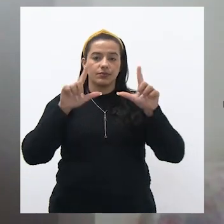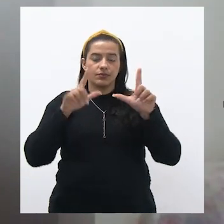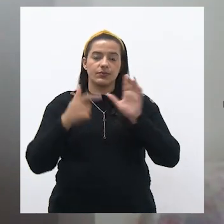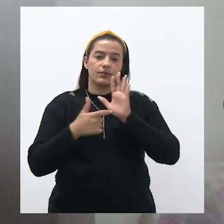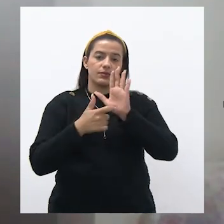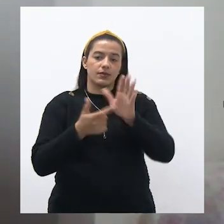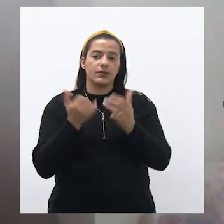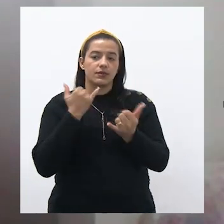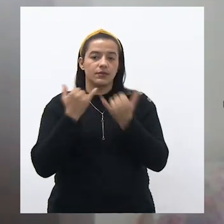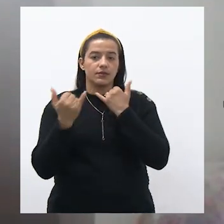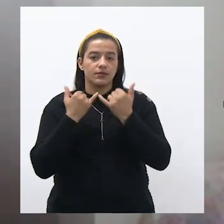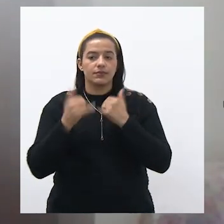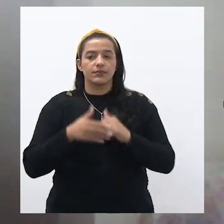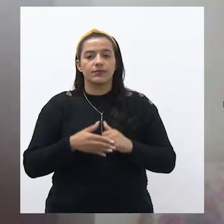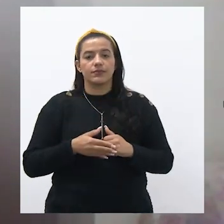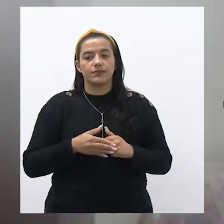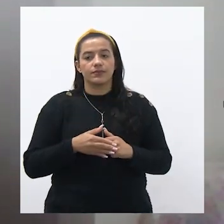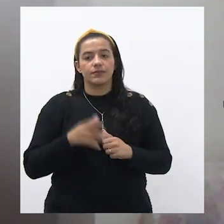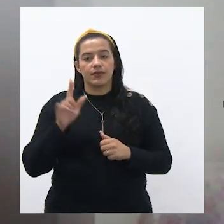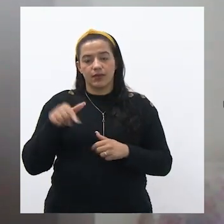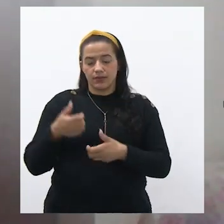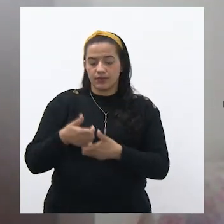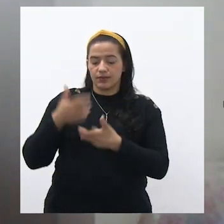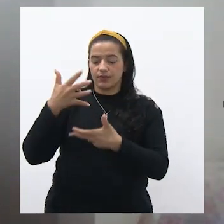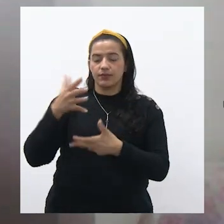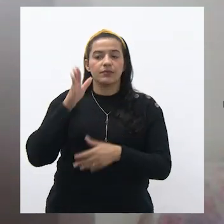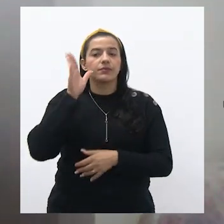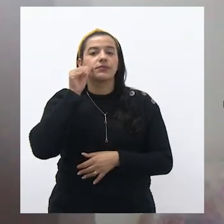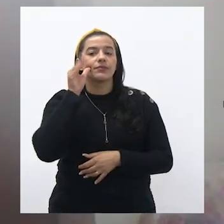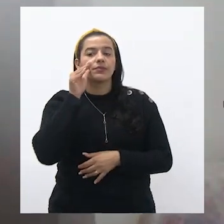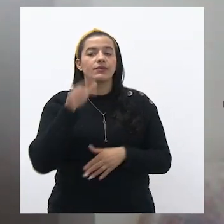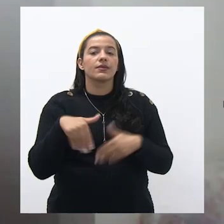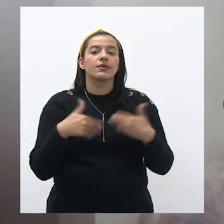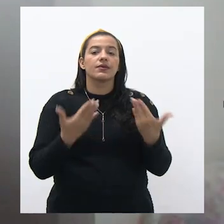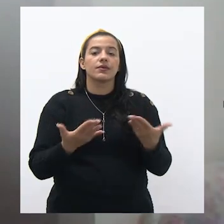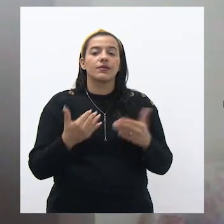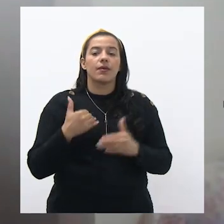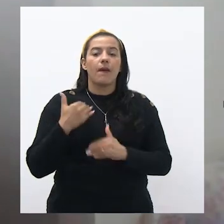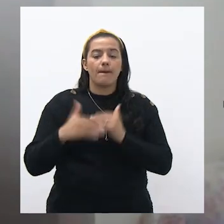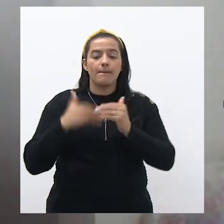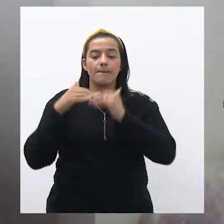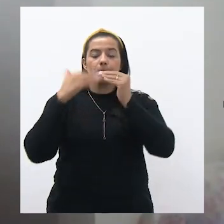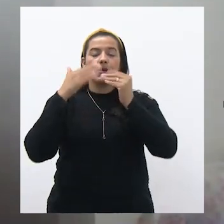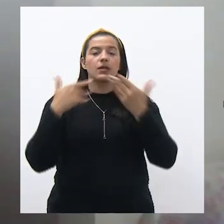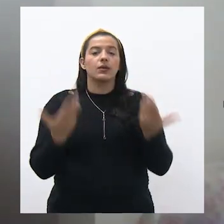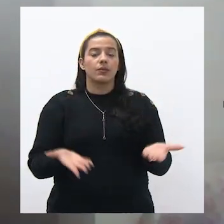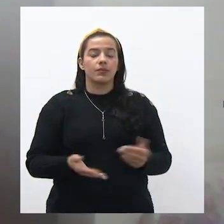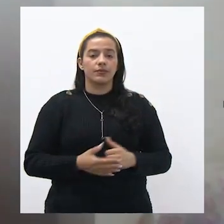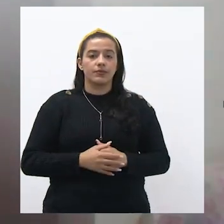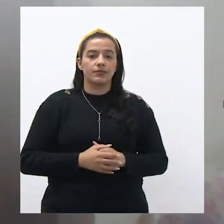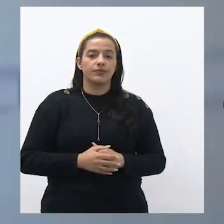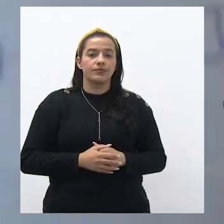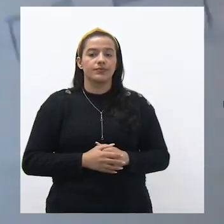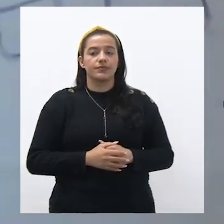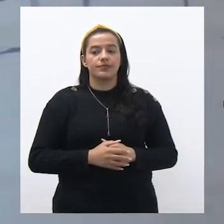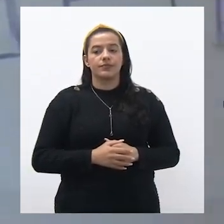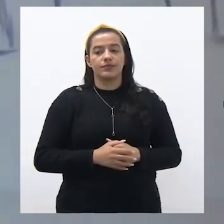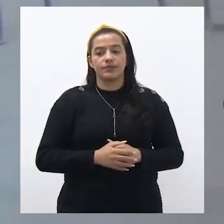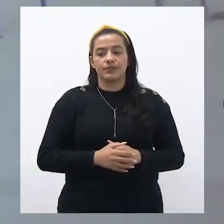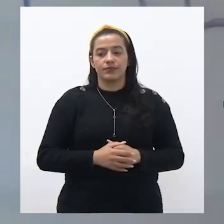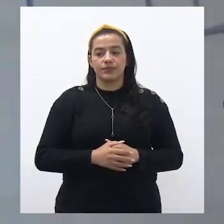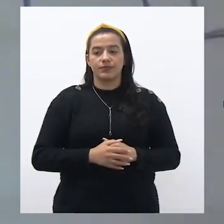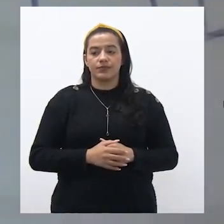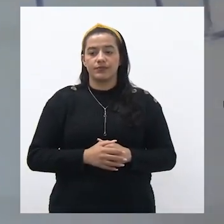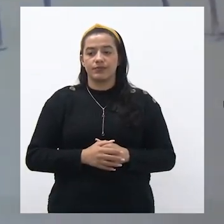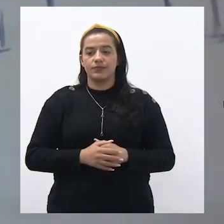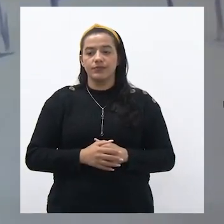essa informação. Ô, Tati, me conta, que eu estou curiosa. Quais são os degraus que prevaleceram aí? Fiz o meu aqui, dá para